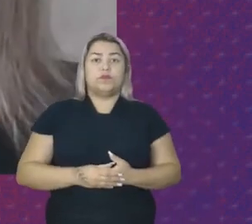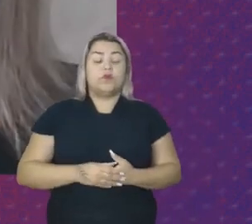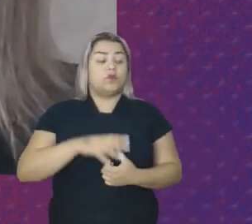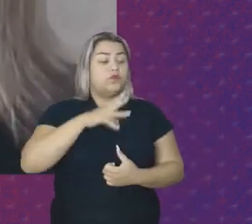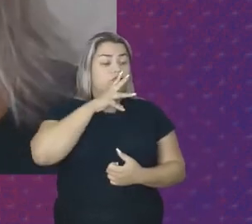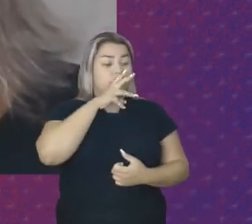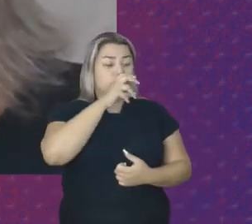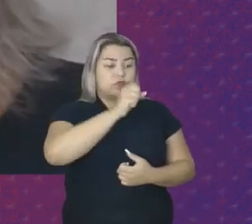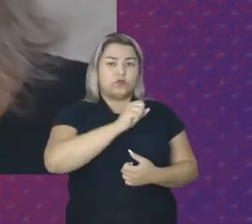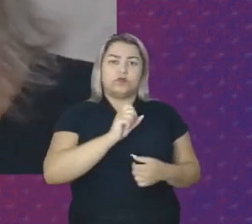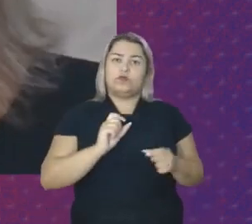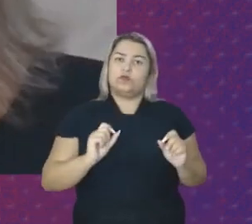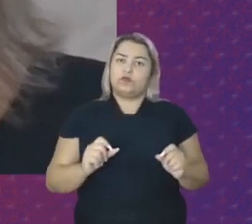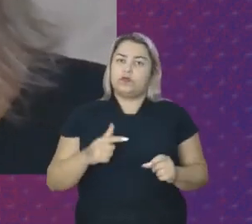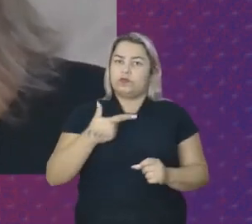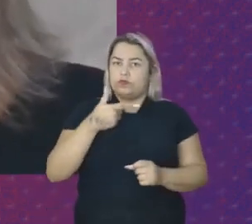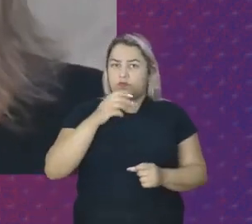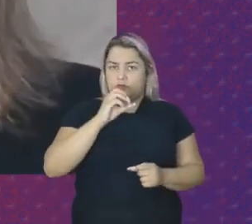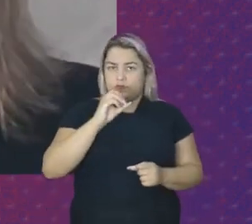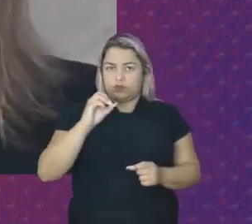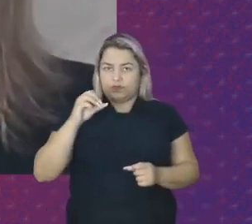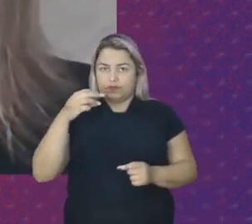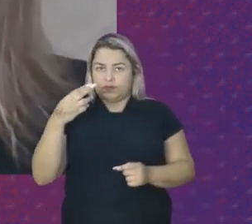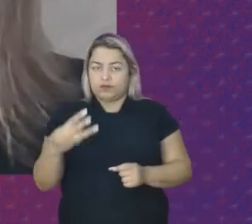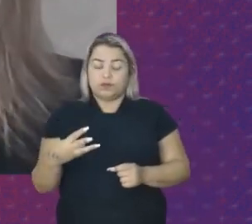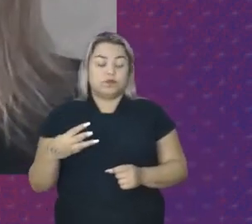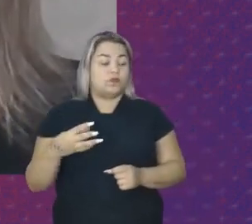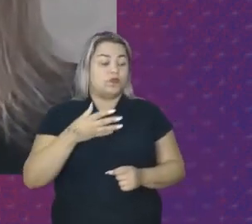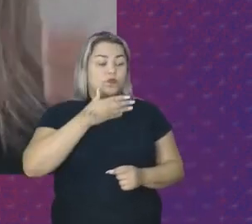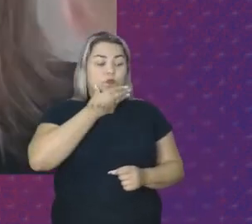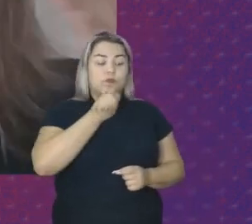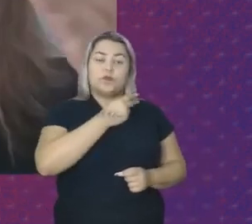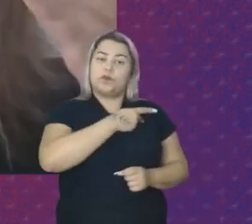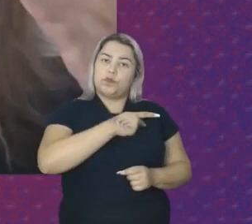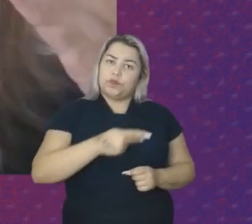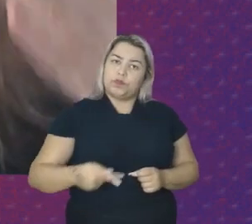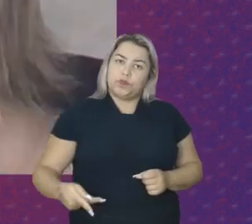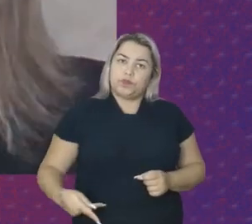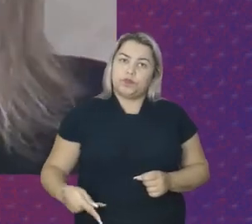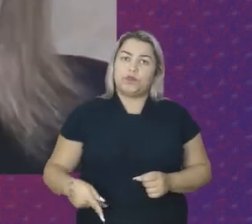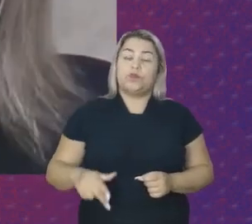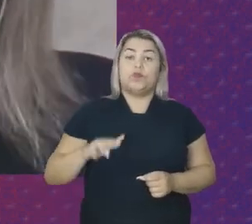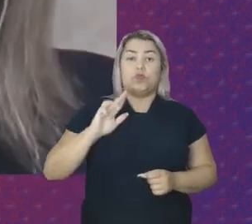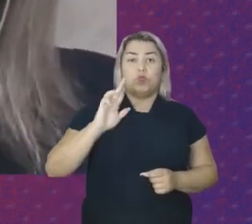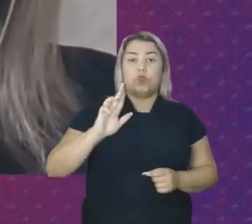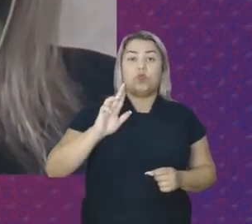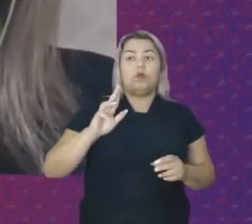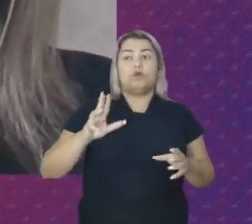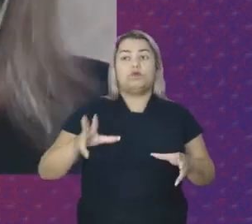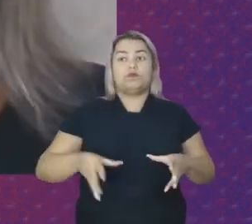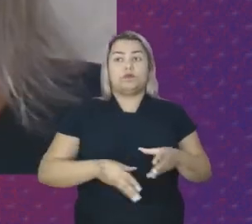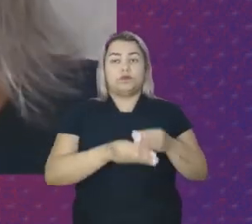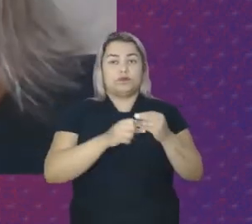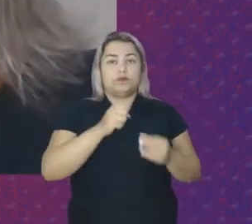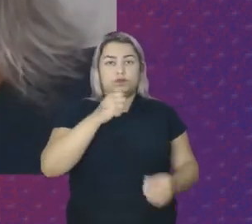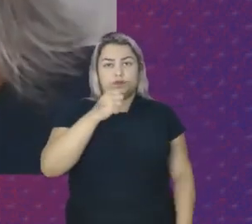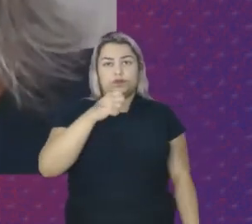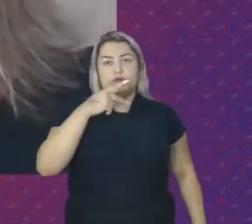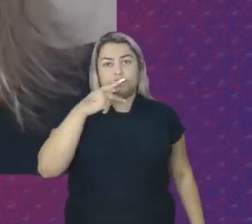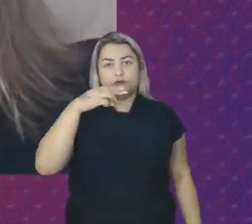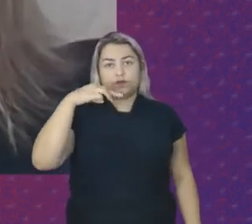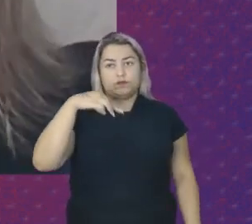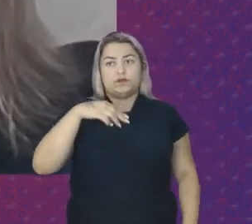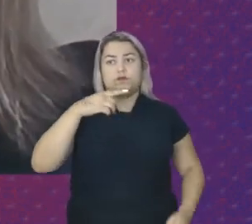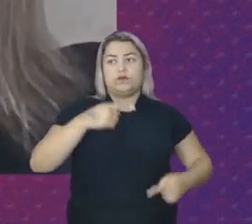forte quando, em 2003, o presidente Lula implantou a SPM, a Secretaria